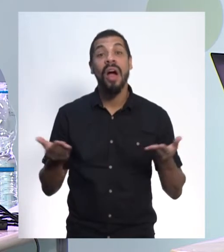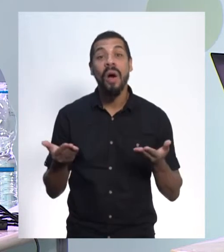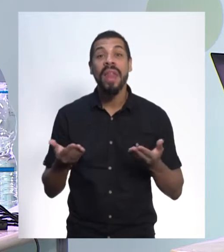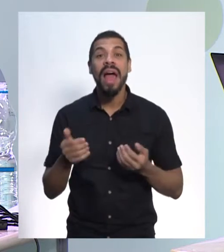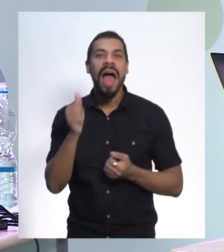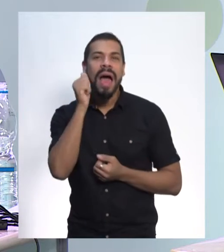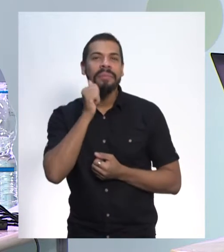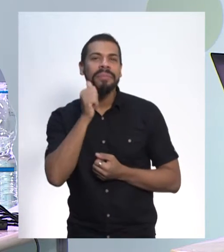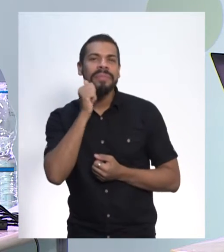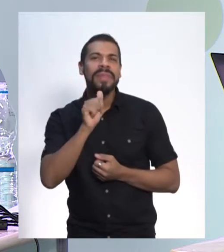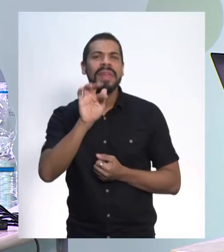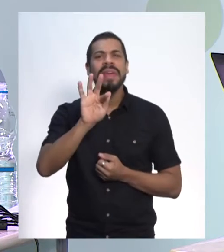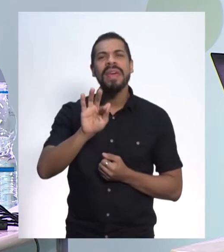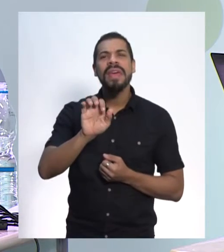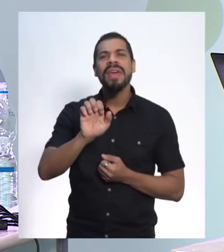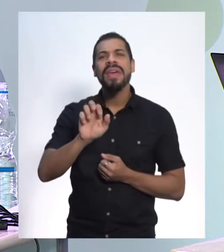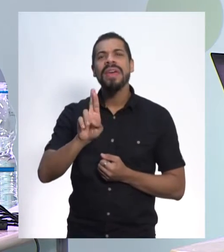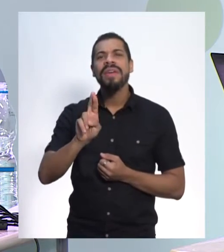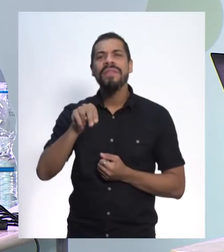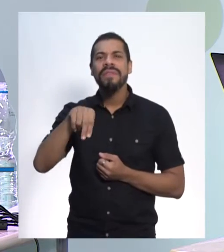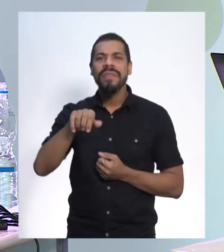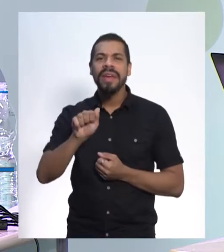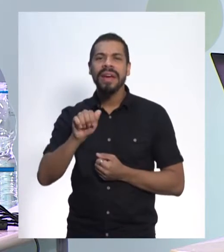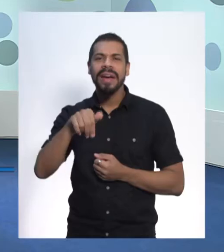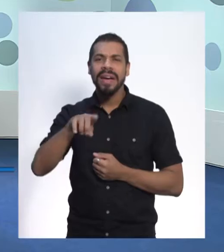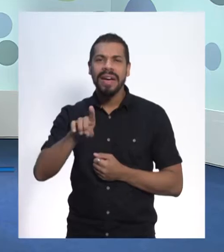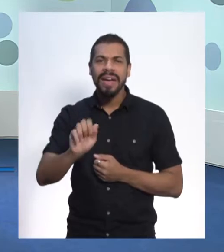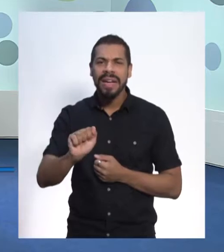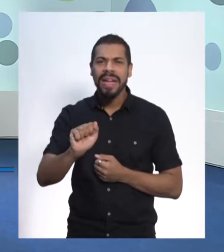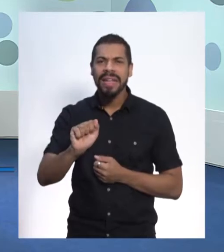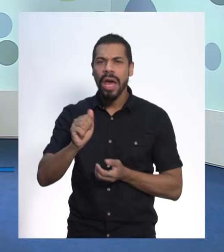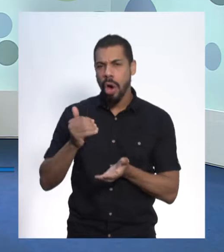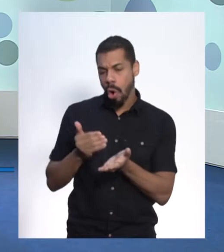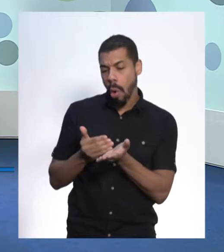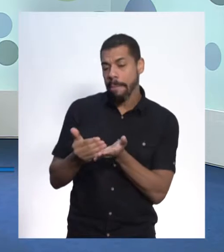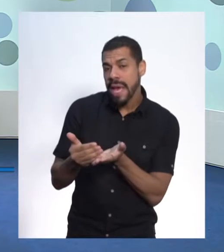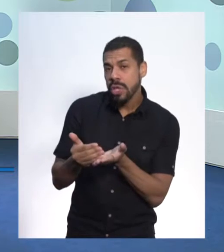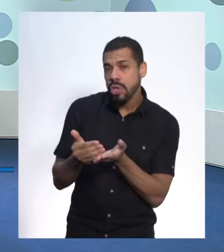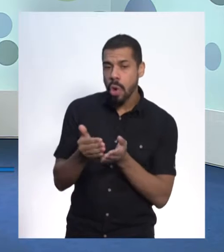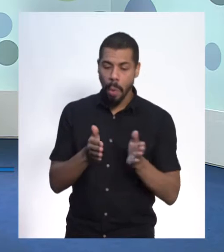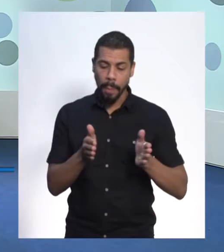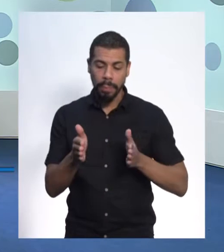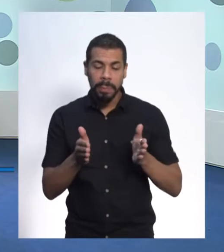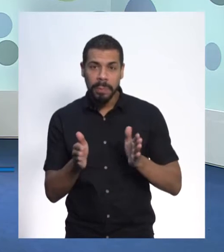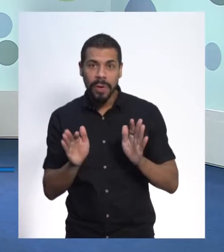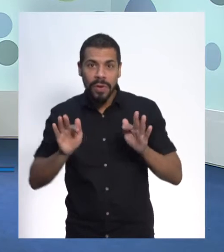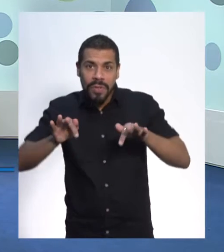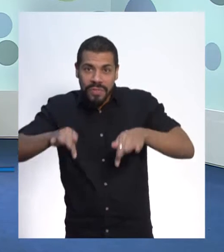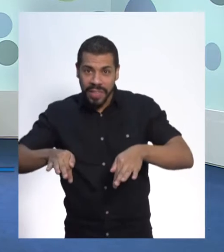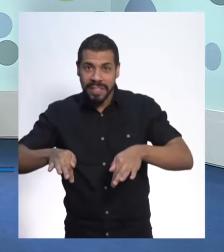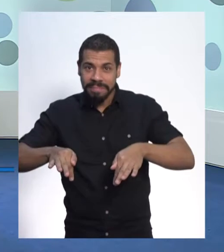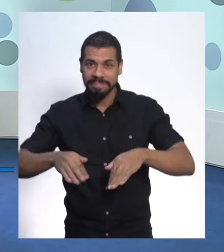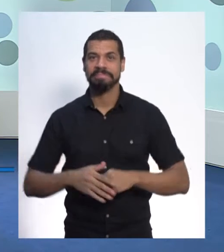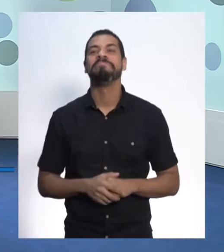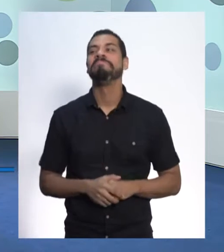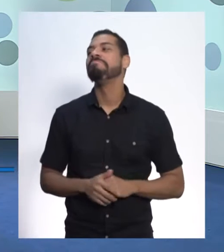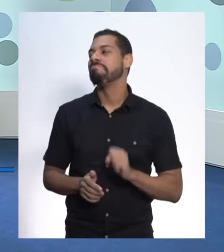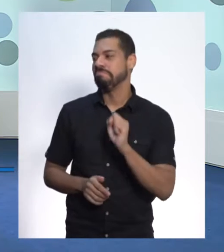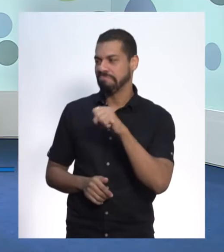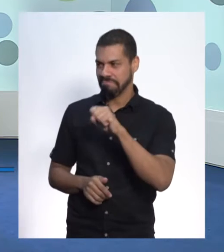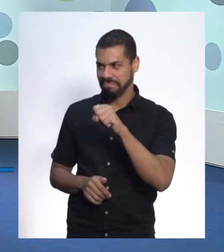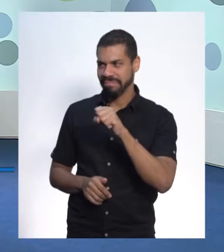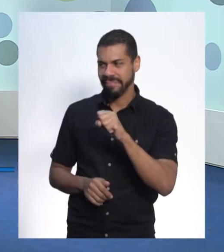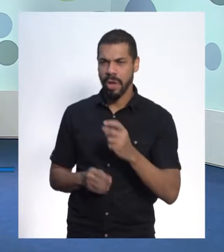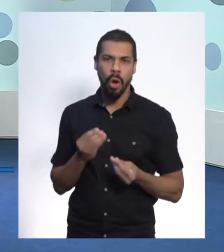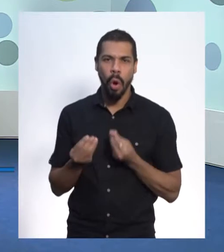Fernanda e fala algo que eu também achei importante. Começo, meio e fim. Sim, nada pior que você